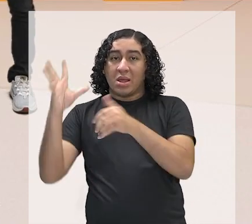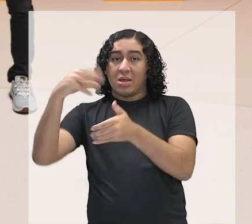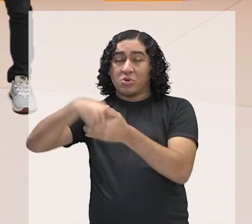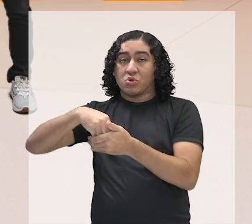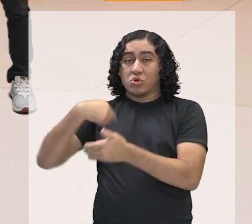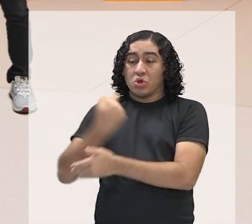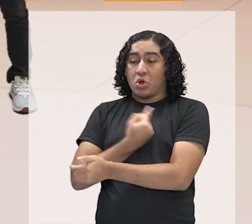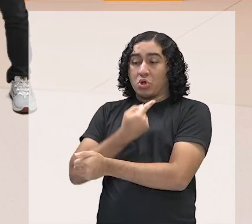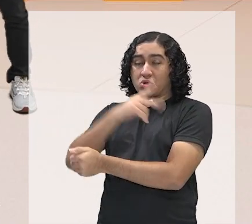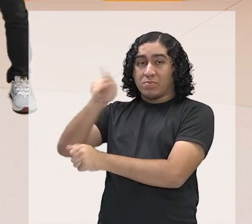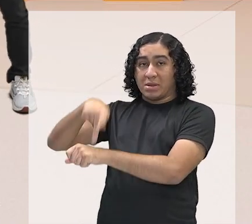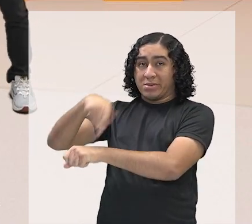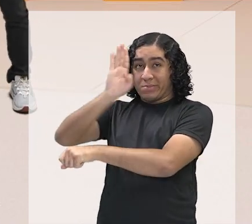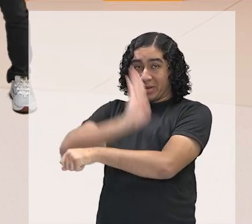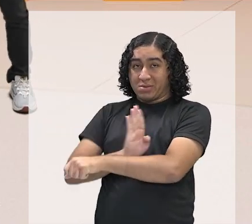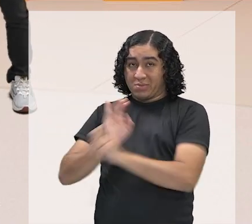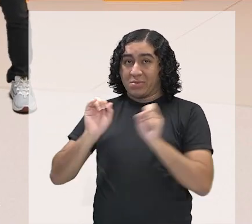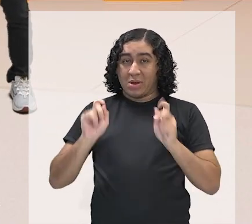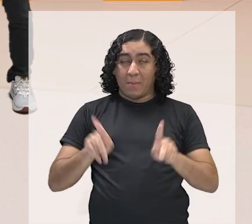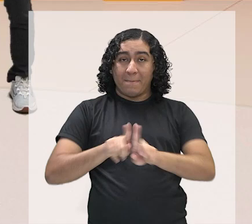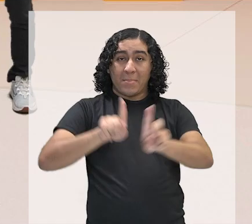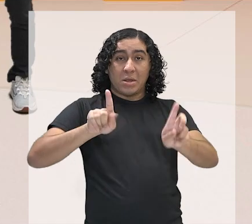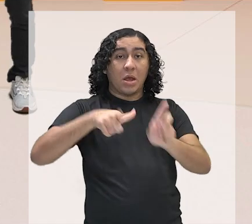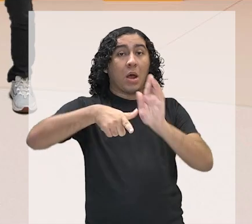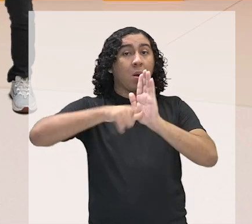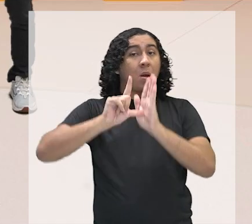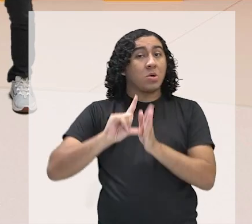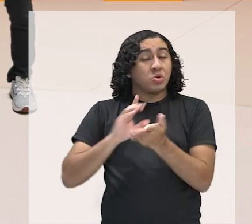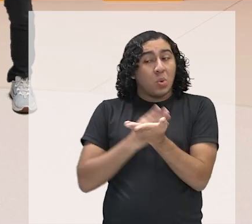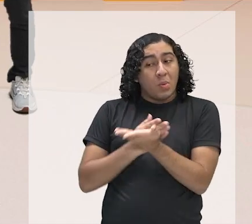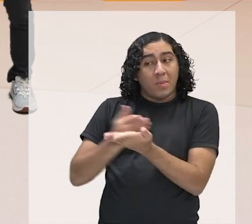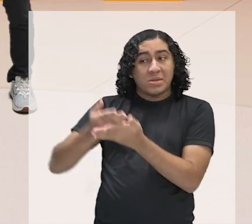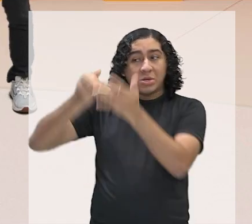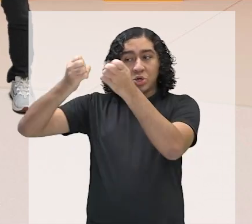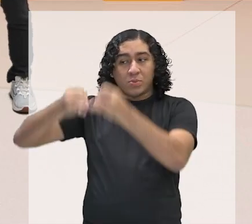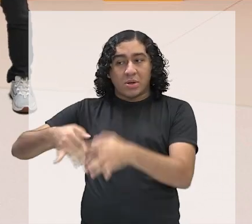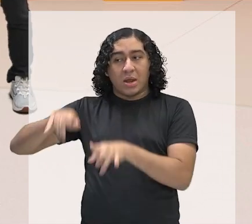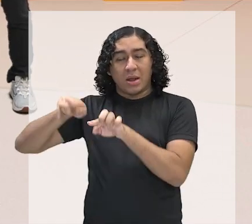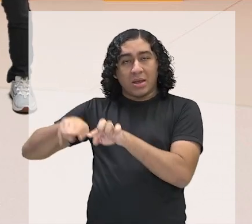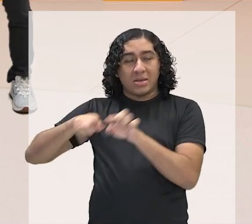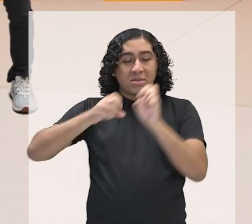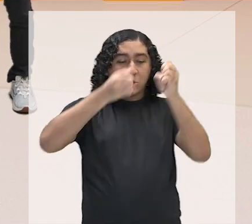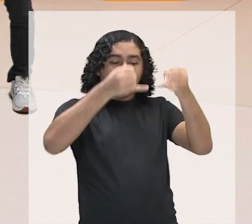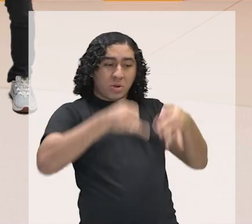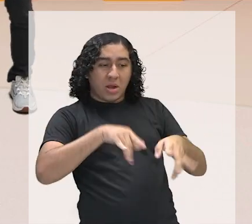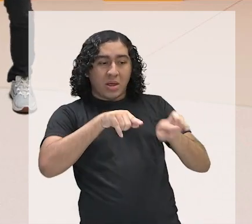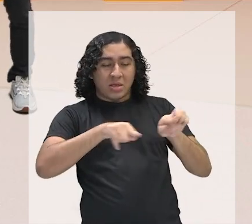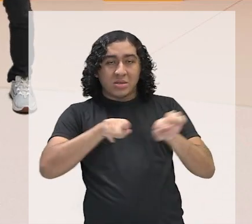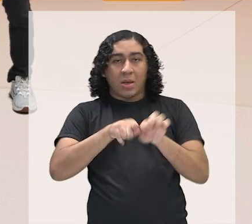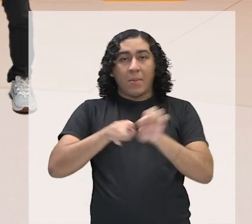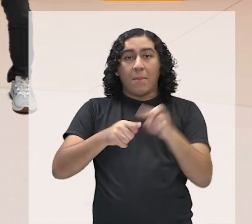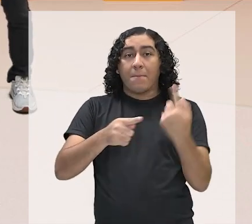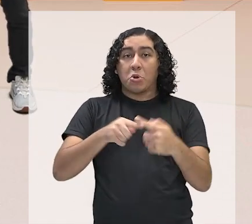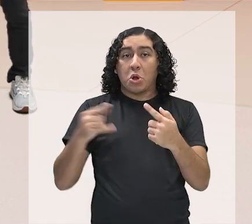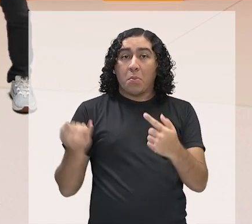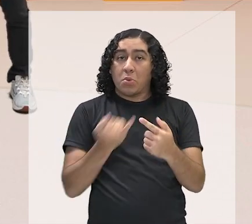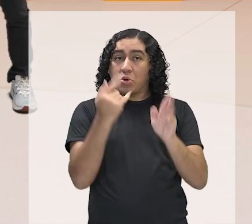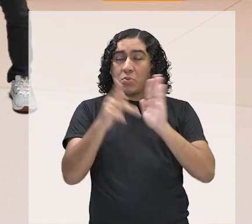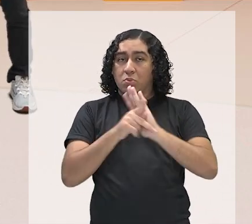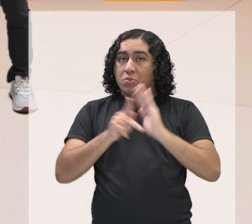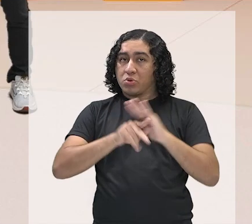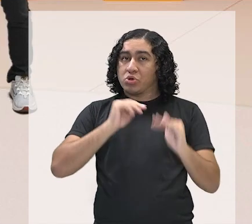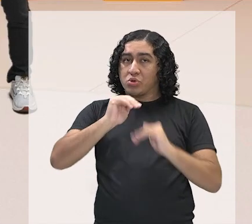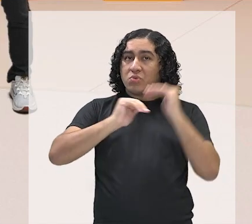dentro do Brasil, certo? Mas antes de nós falarmos do IBAMA e do PNUMA e a importância deles para o